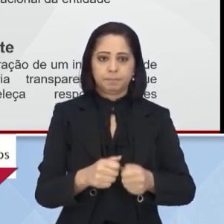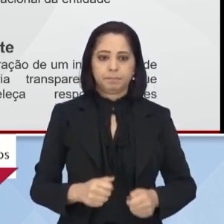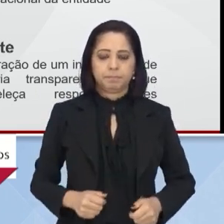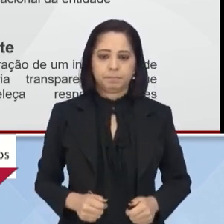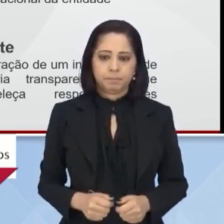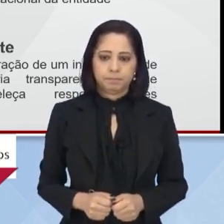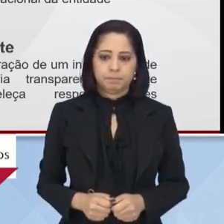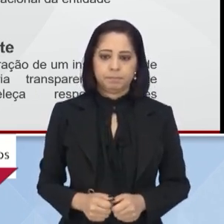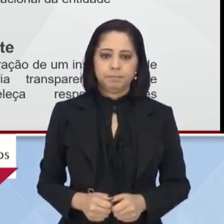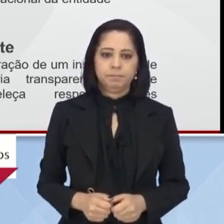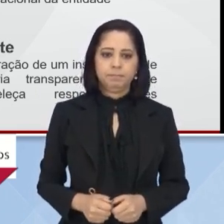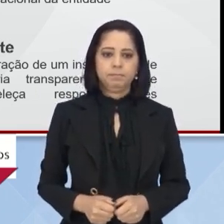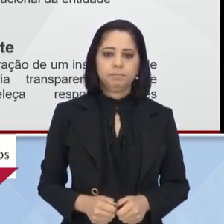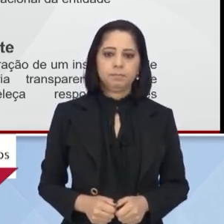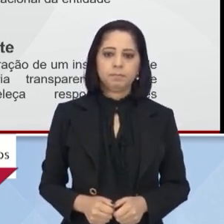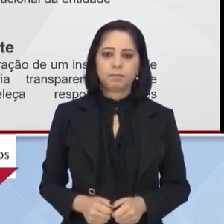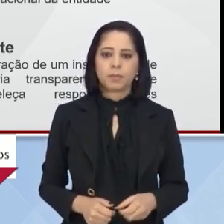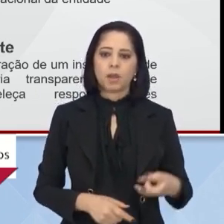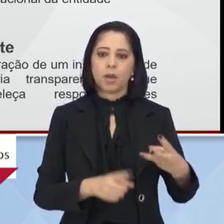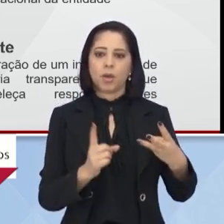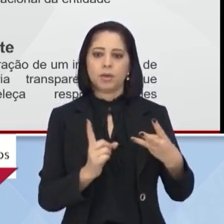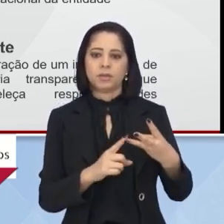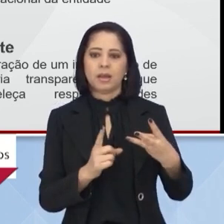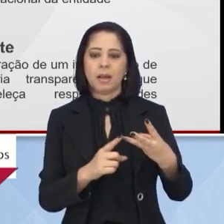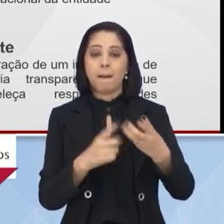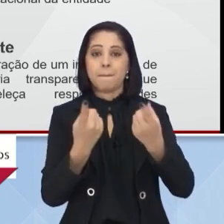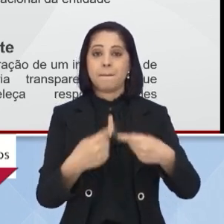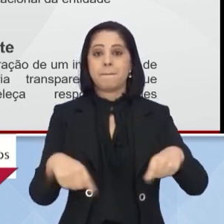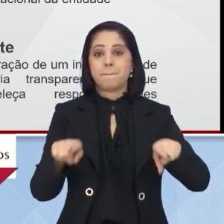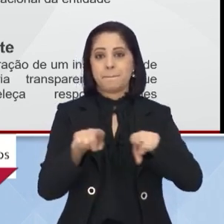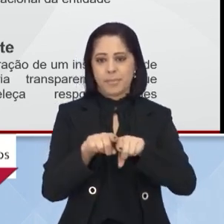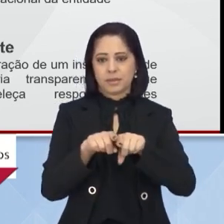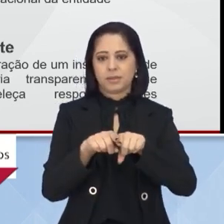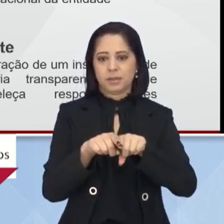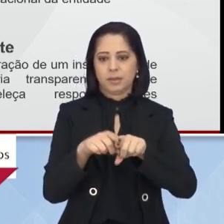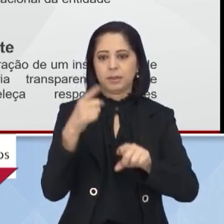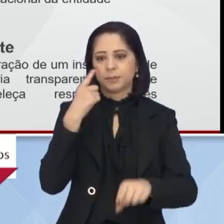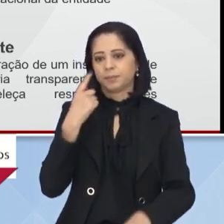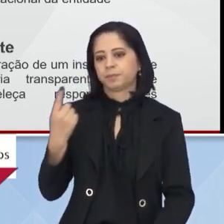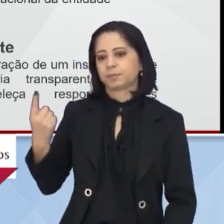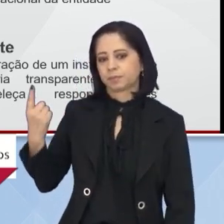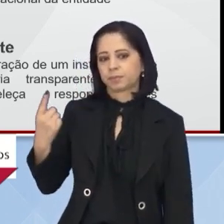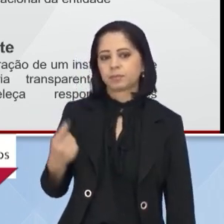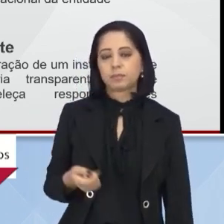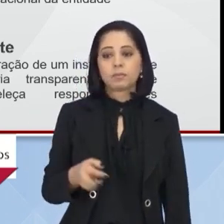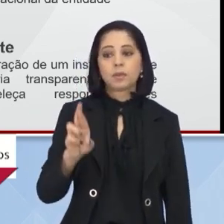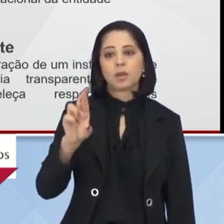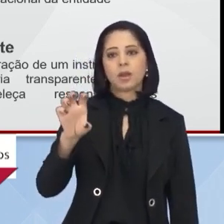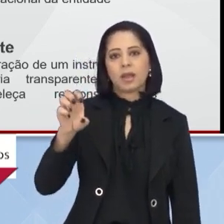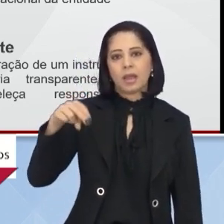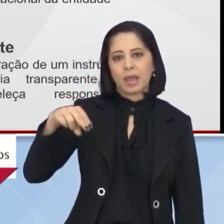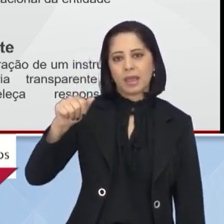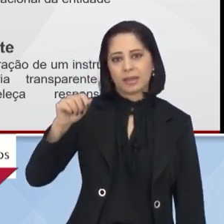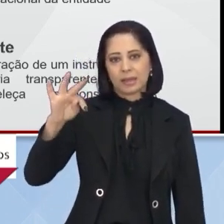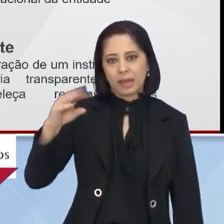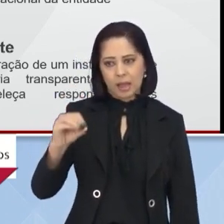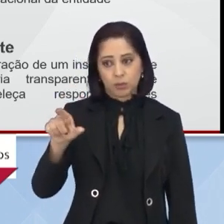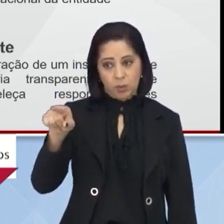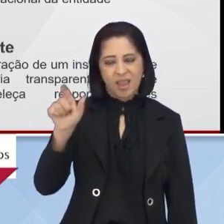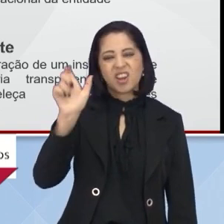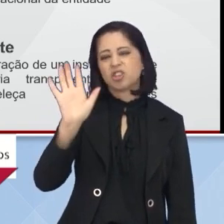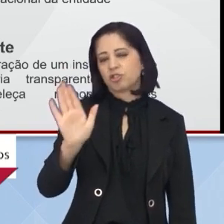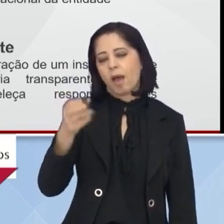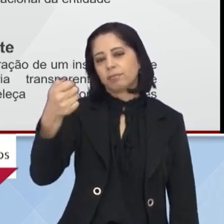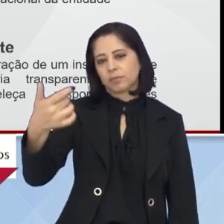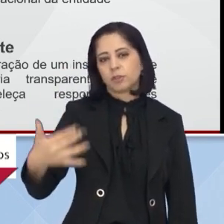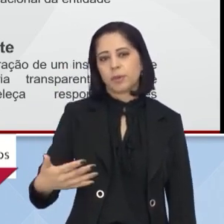contratos tá um outro ponto é com relação à parceria Dr Renato também comentou aqui com vocês